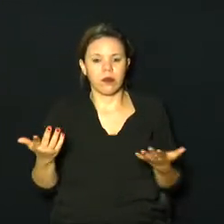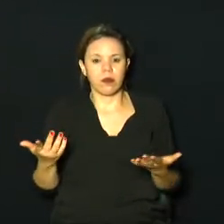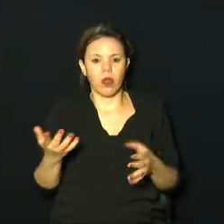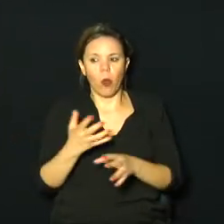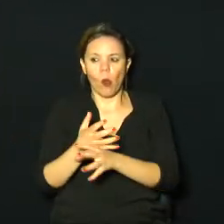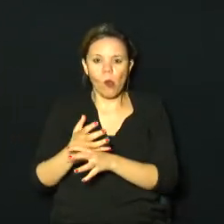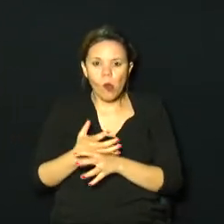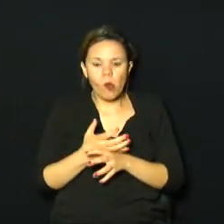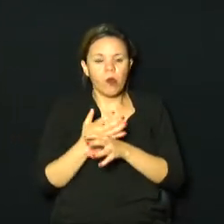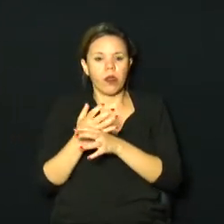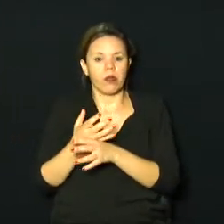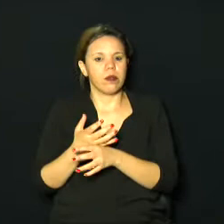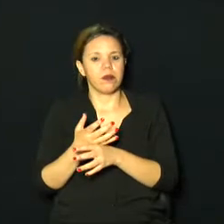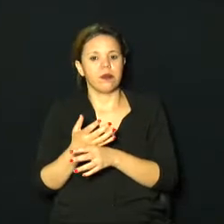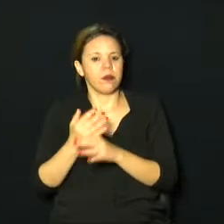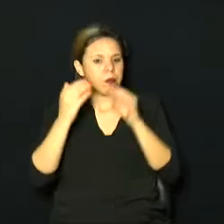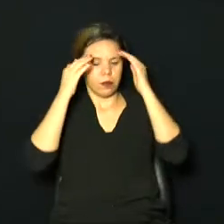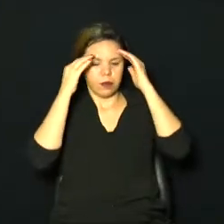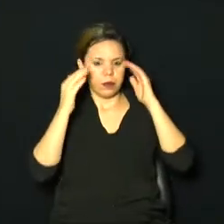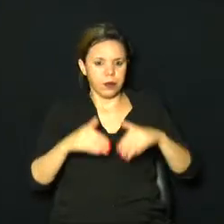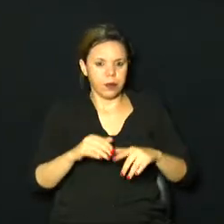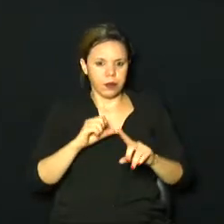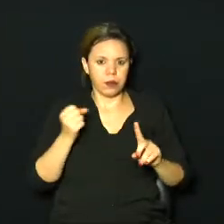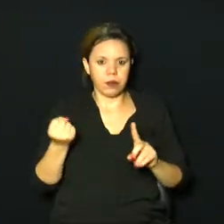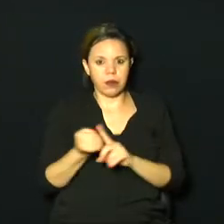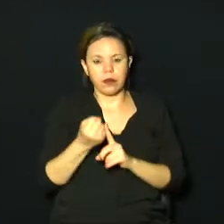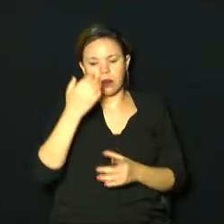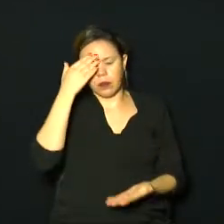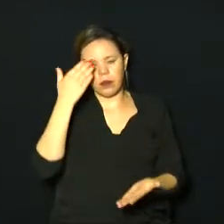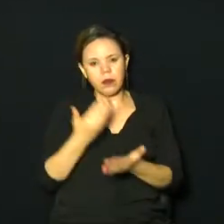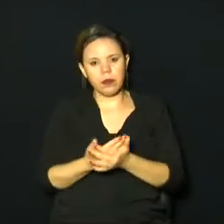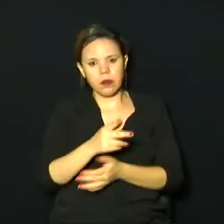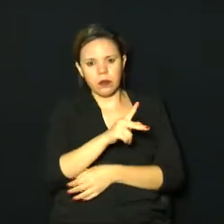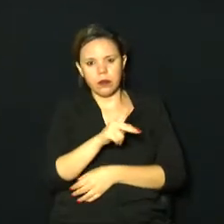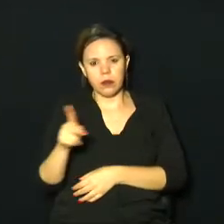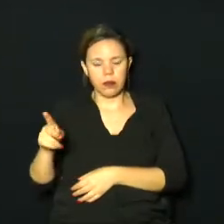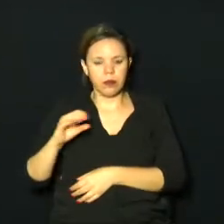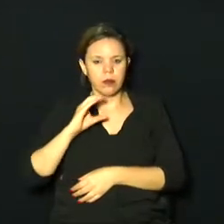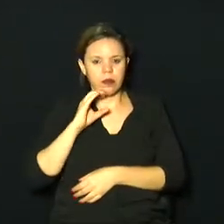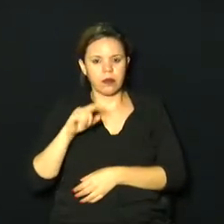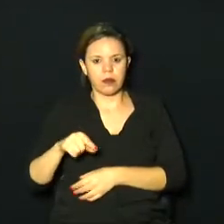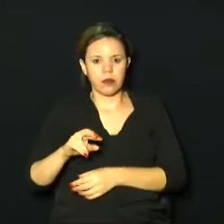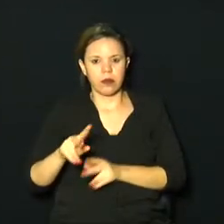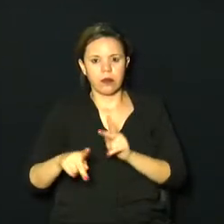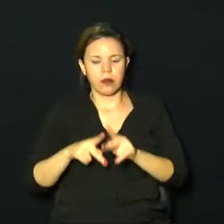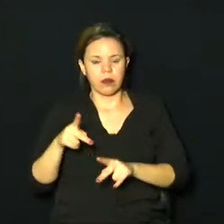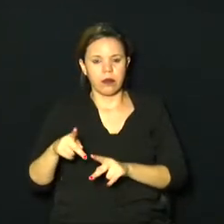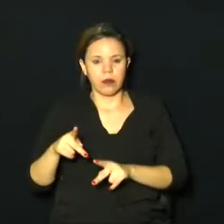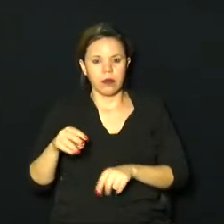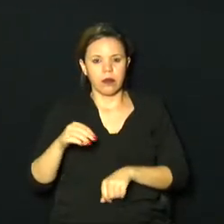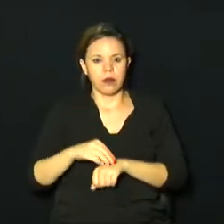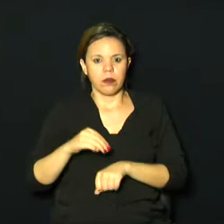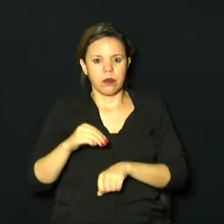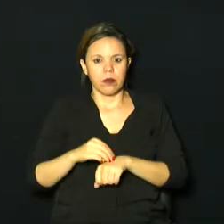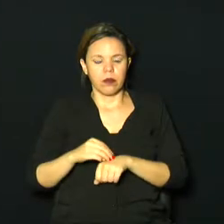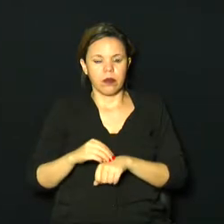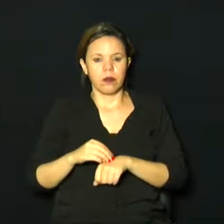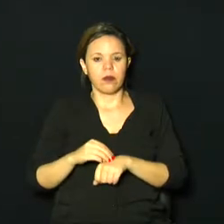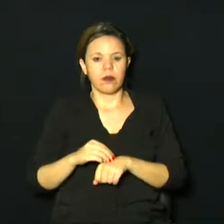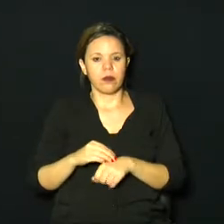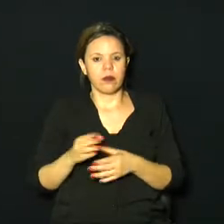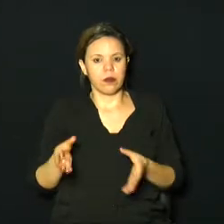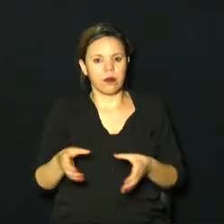urbanos, que não cumprem função social. Acredito que o presidente Carlão aqui presente e os demais membros da comissão